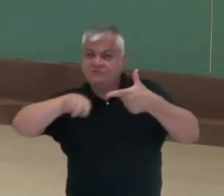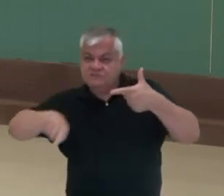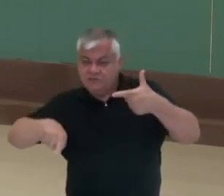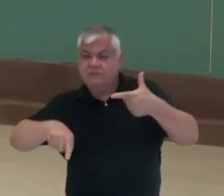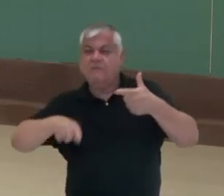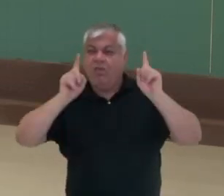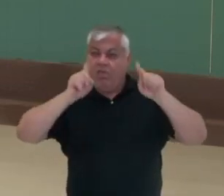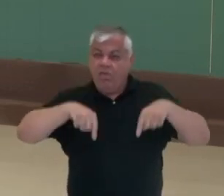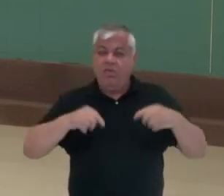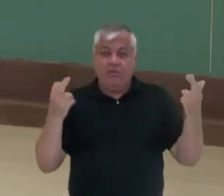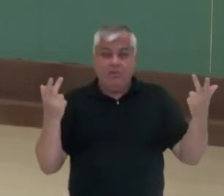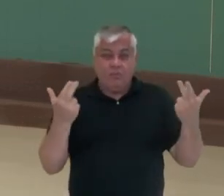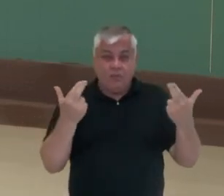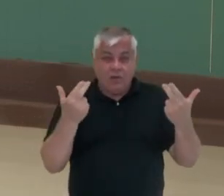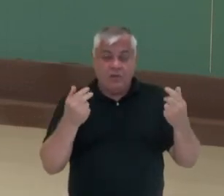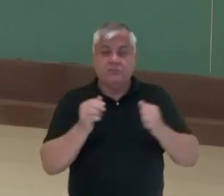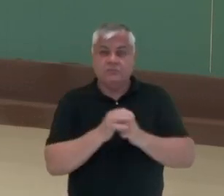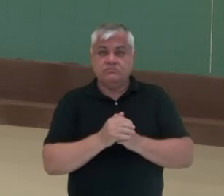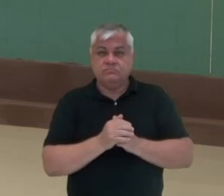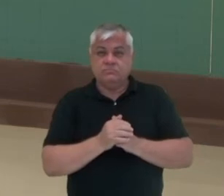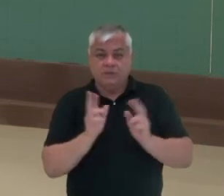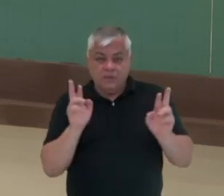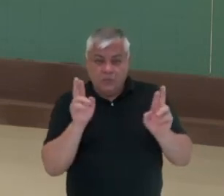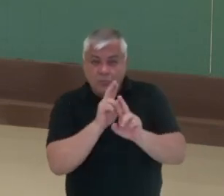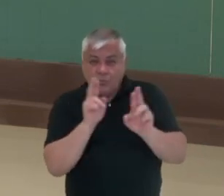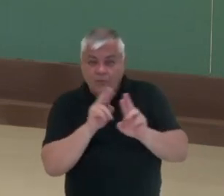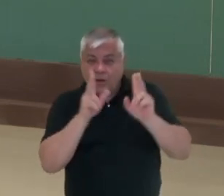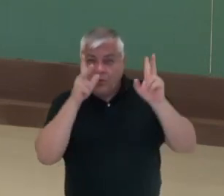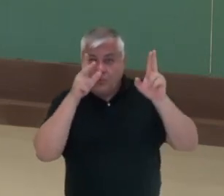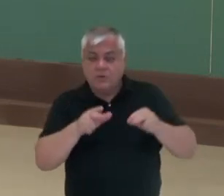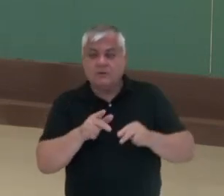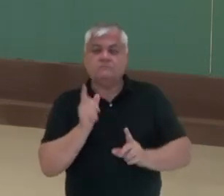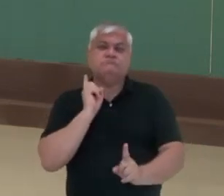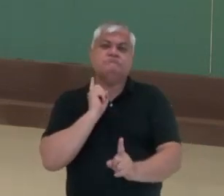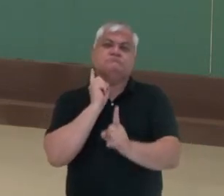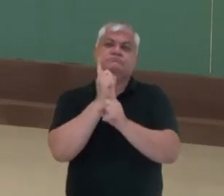se duas razões são proporcionais, eu vou conseguir